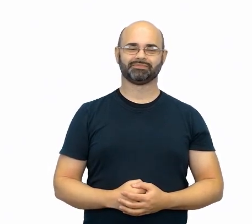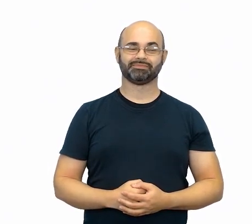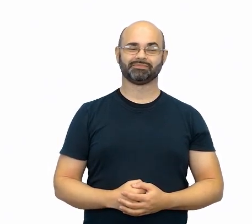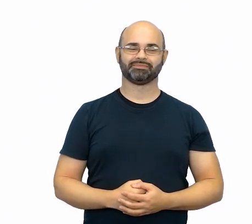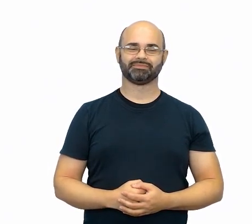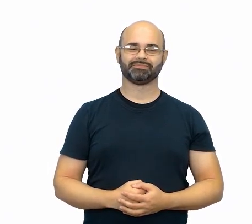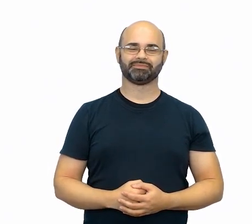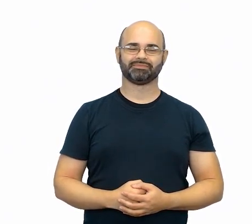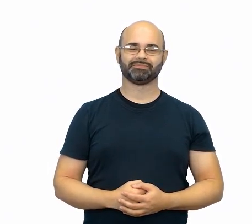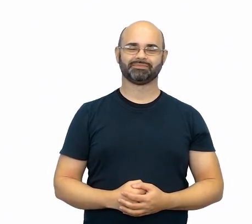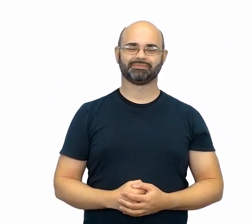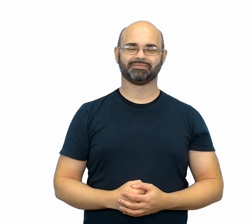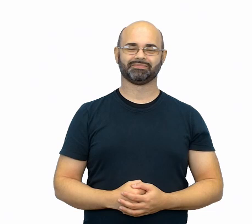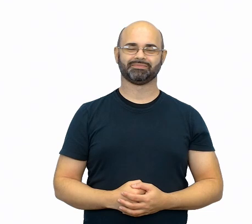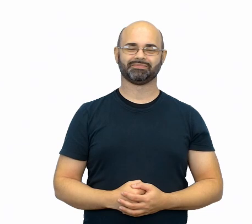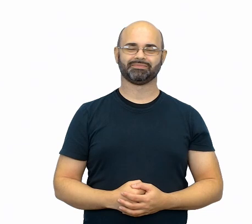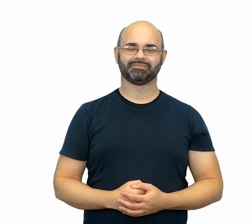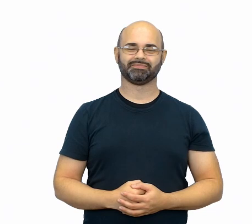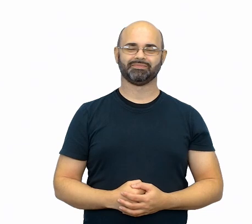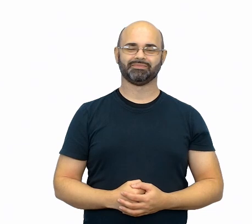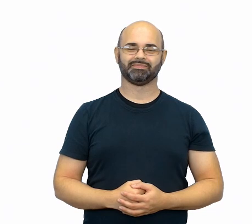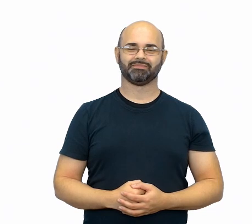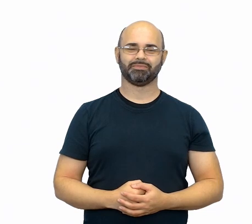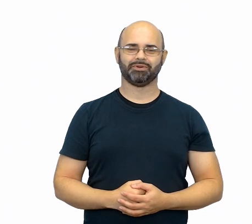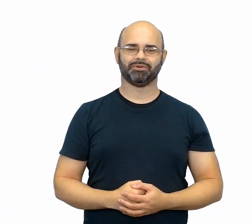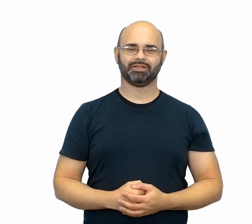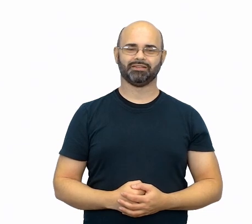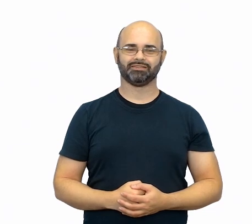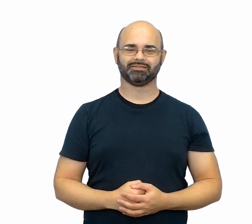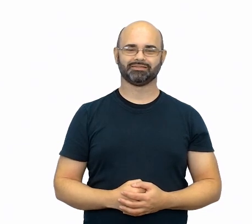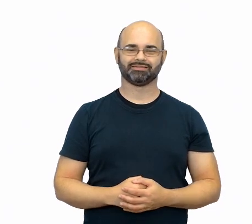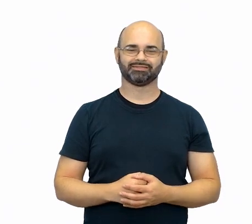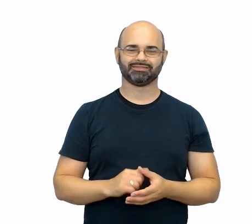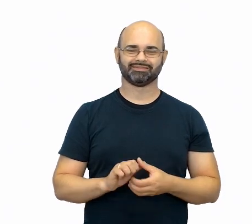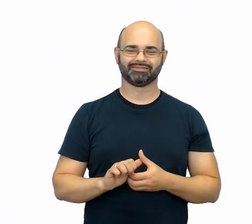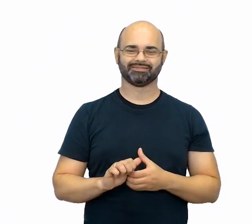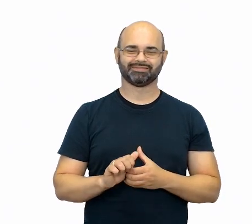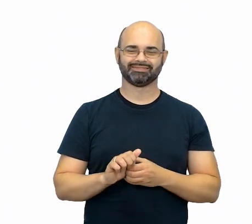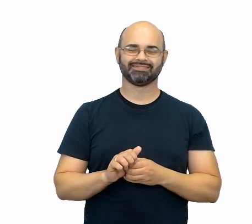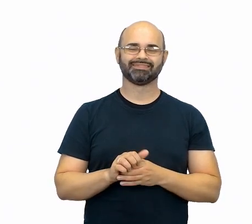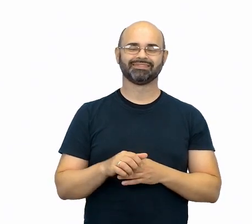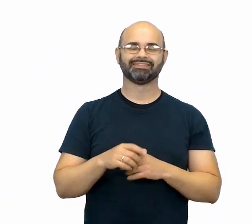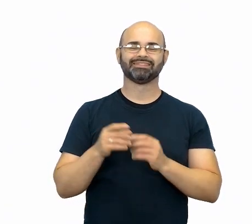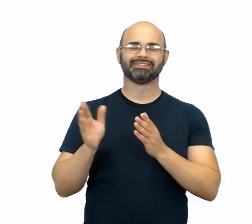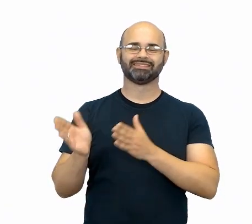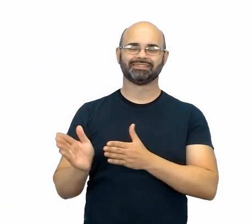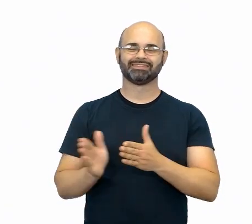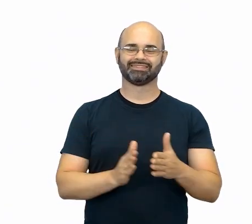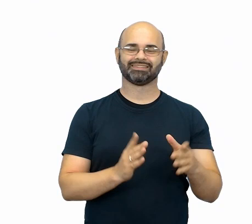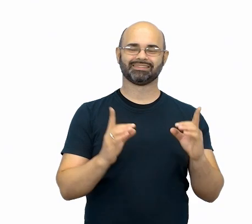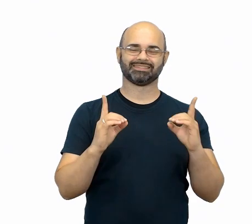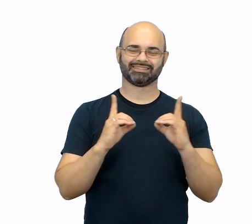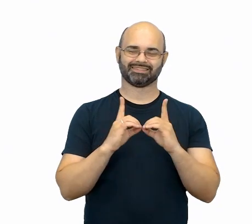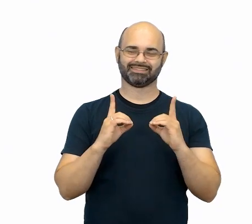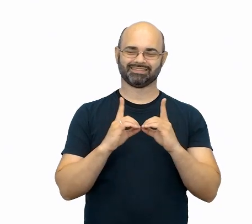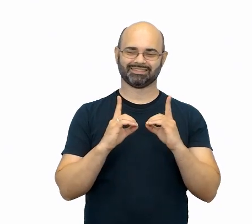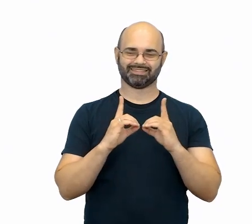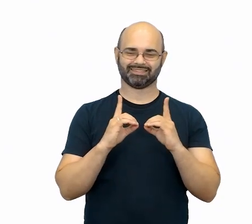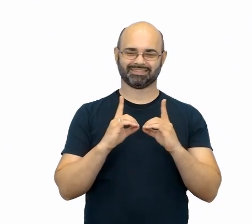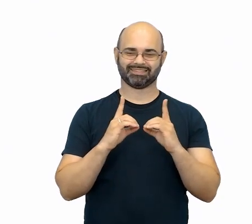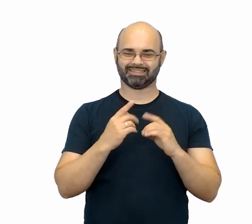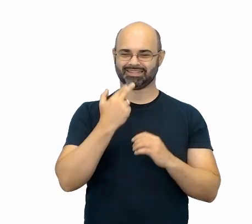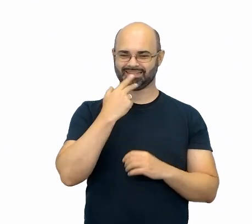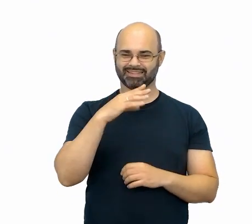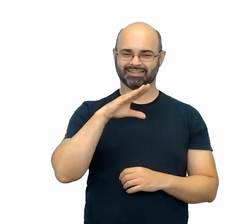Essa conversa de hoje, ela tem como foco discutir a sequência didática 6 de língua portuguesa, do